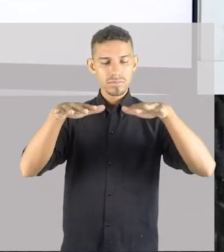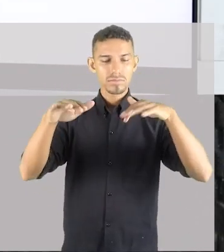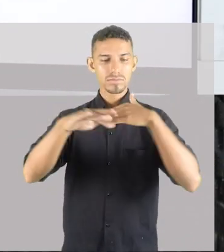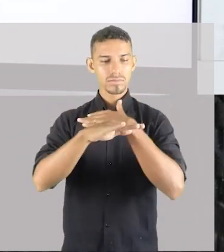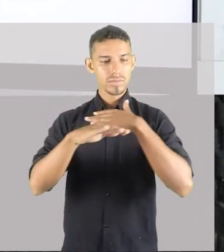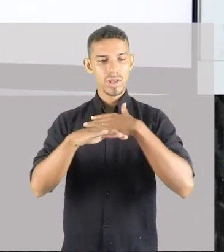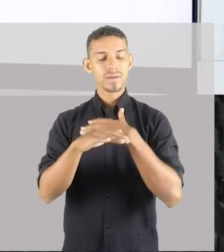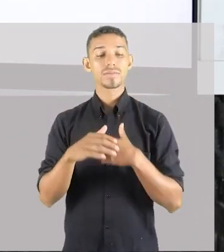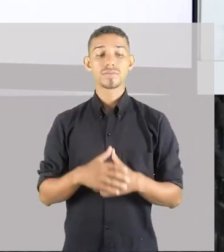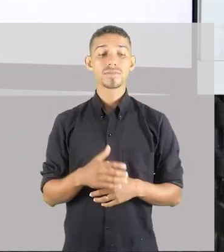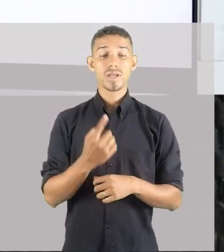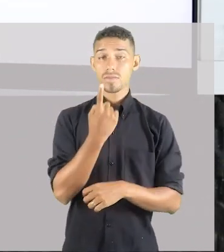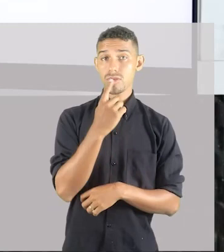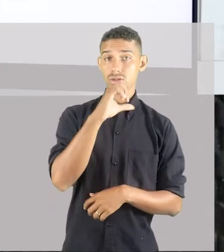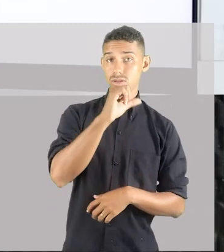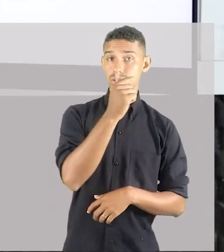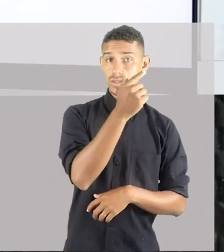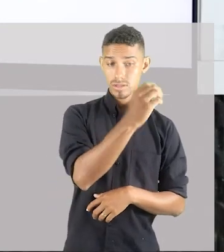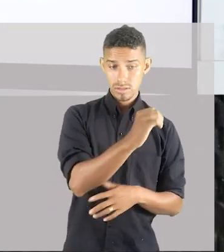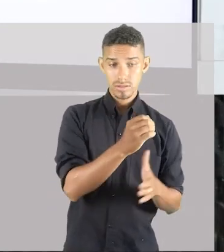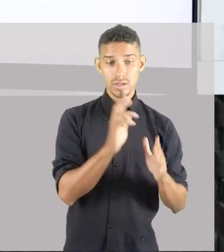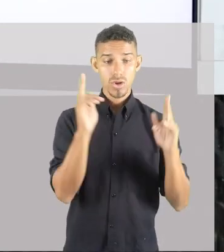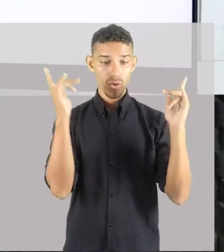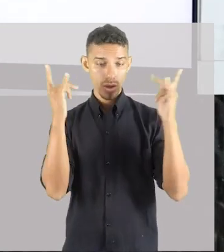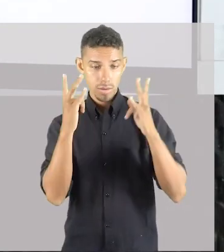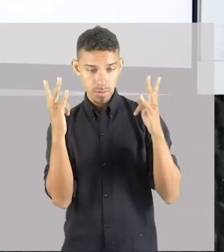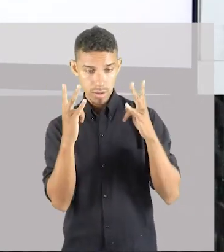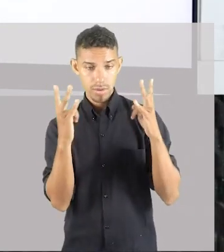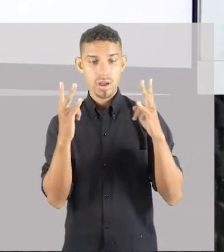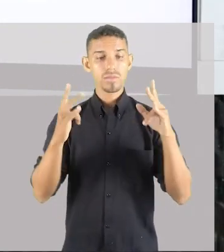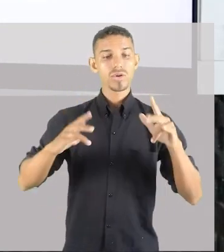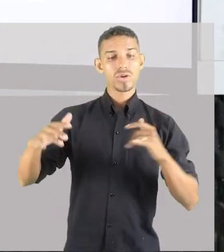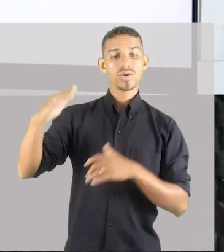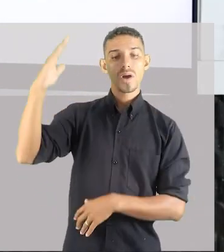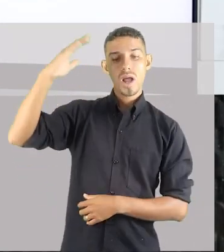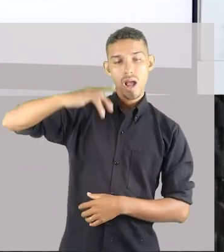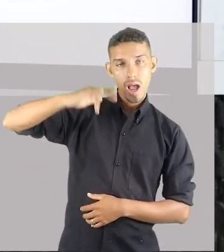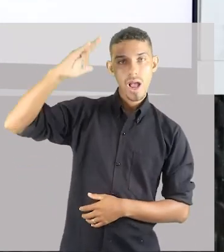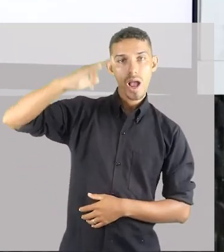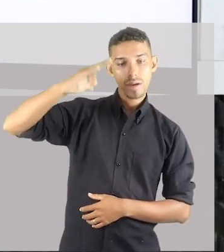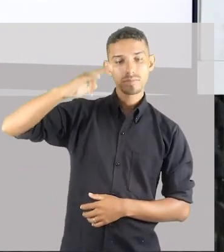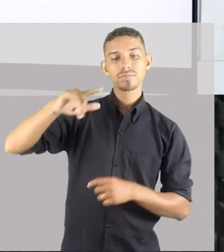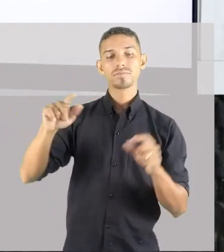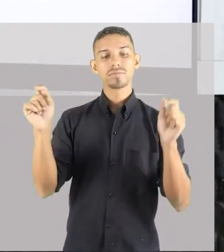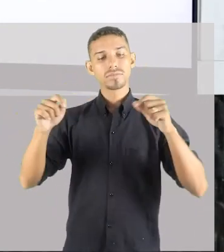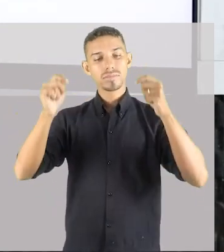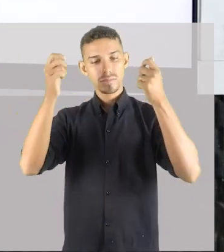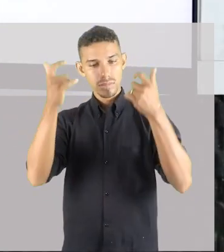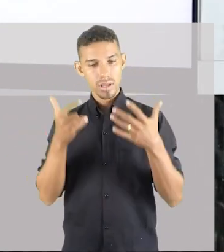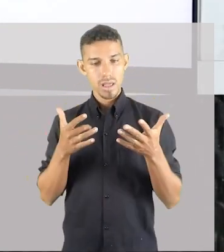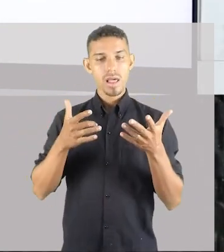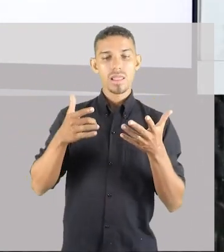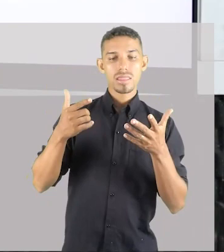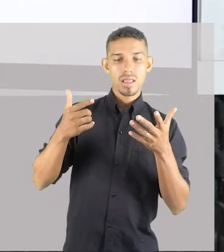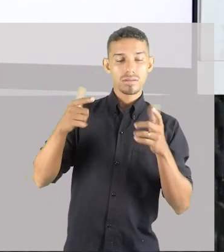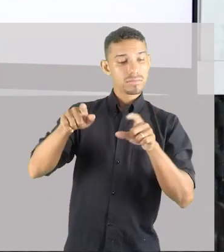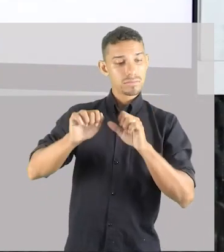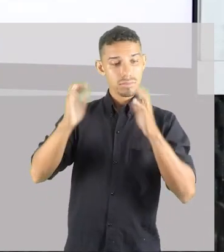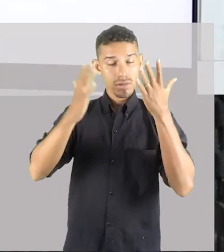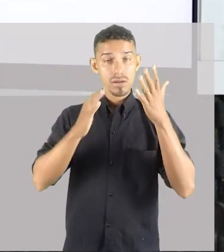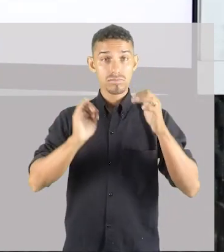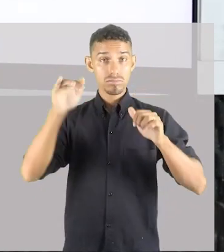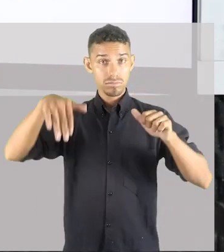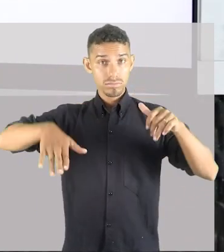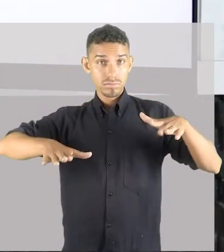discotecagem e o Break dão esse formato ao que a gente vai conhecer como grafite a dança arte visual e a música são elementos Dessa arte humana do